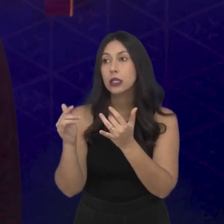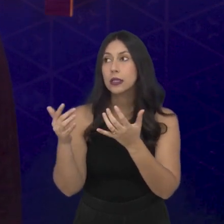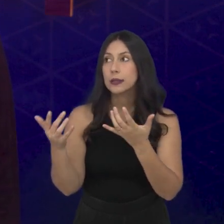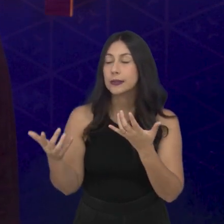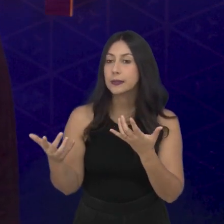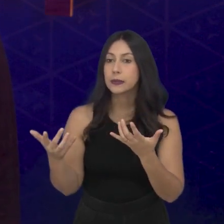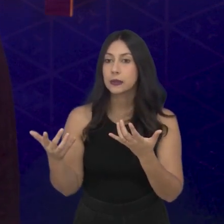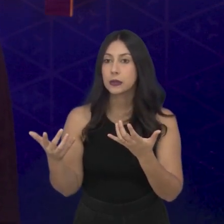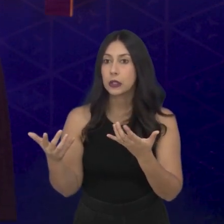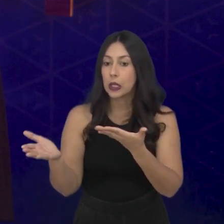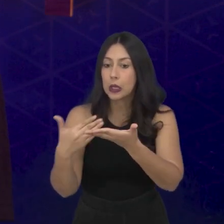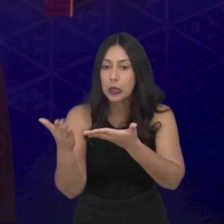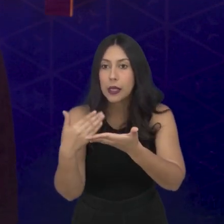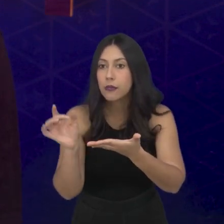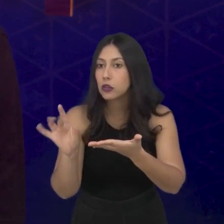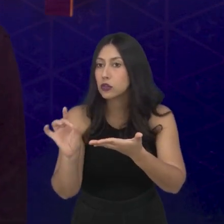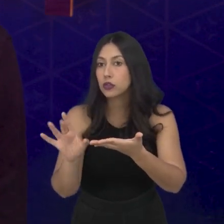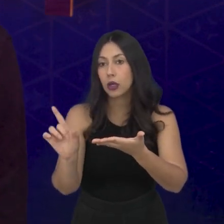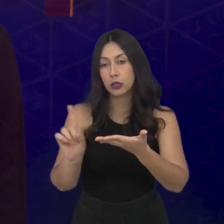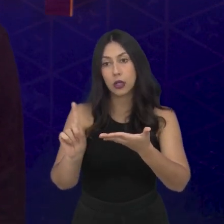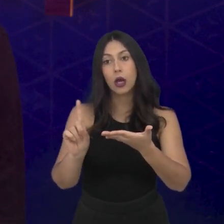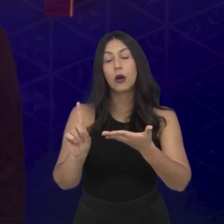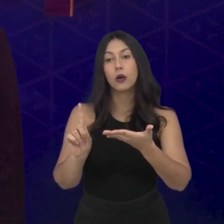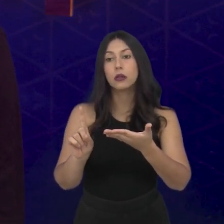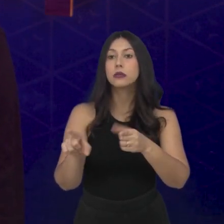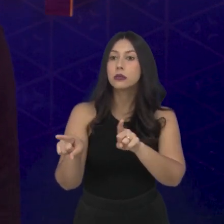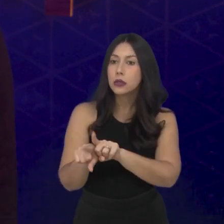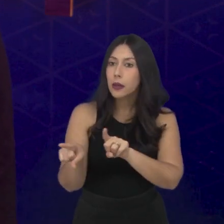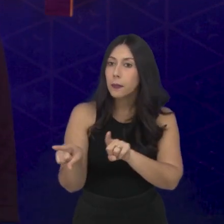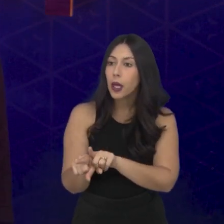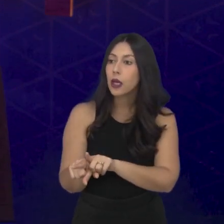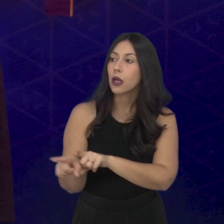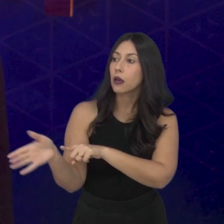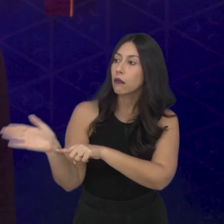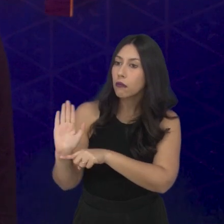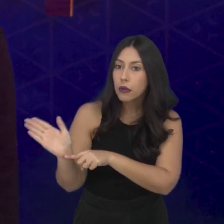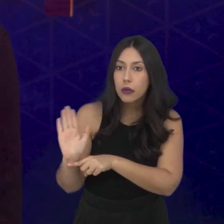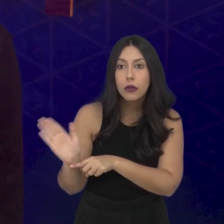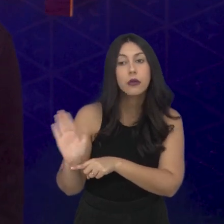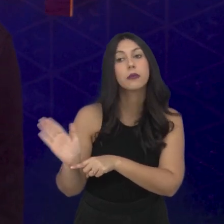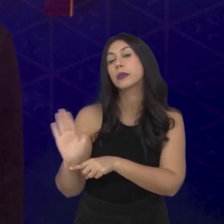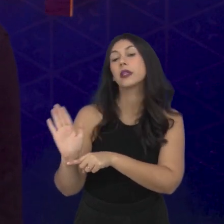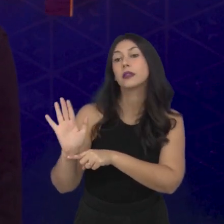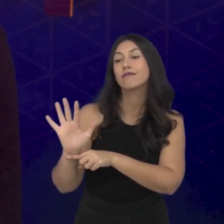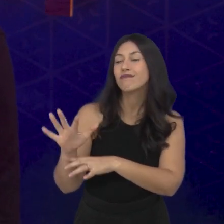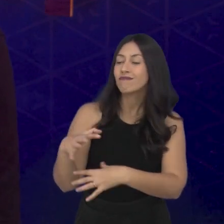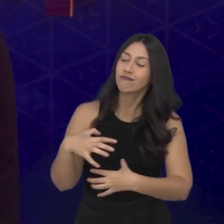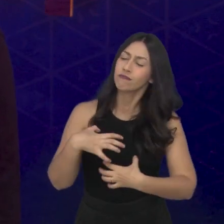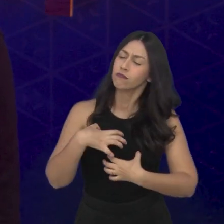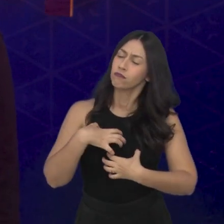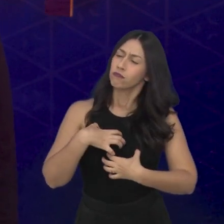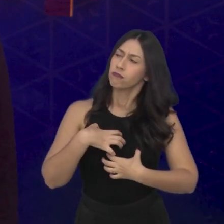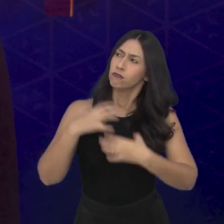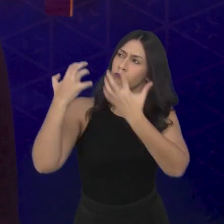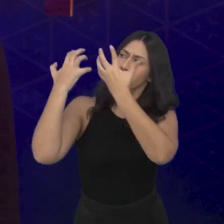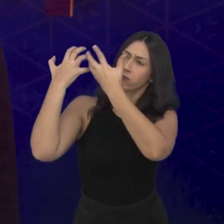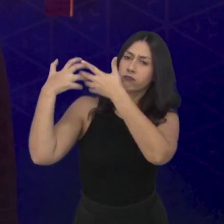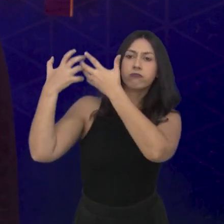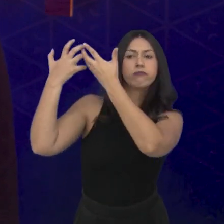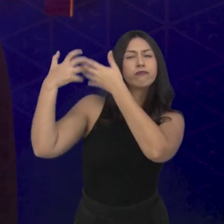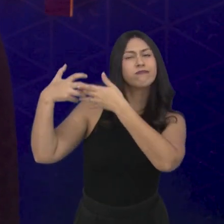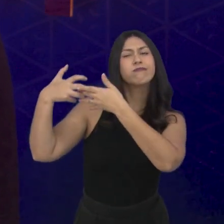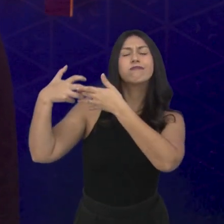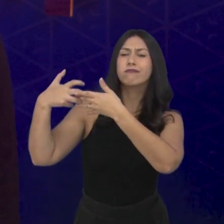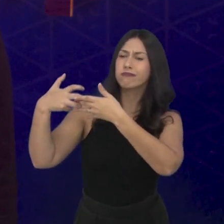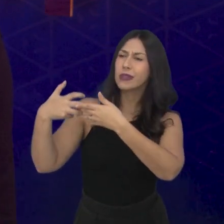de não só livros, né, mas produções que tragam essa reflexão, só que de